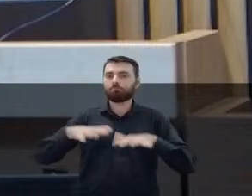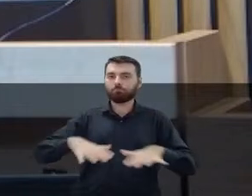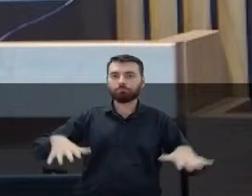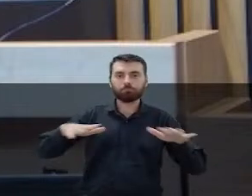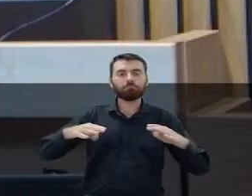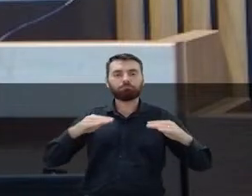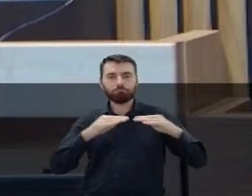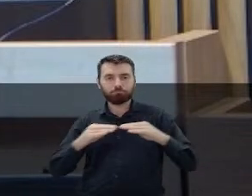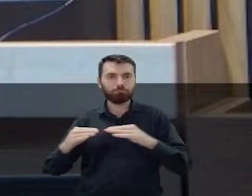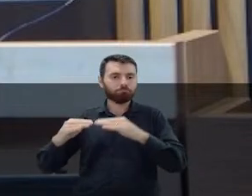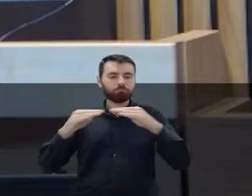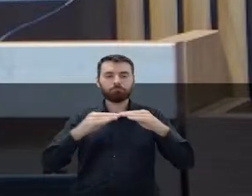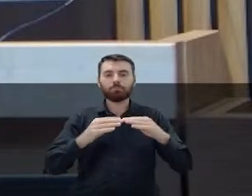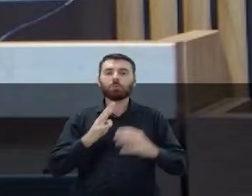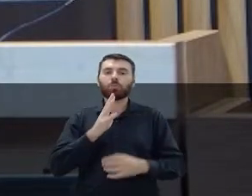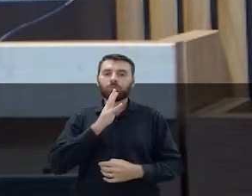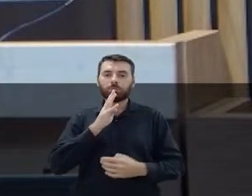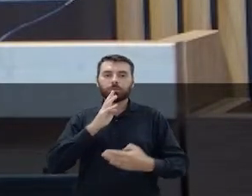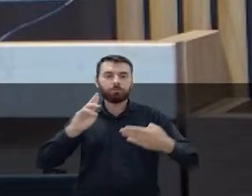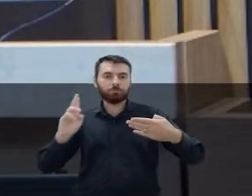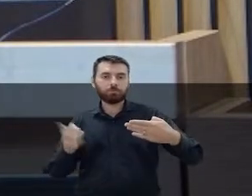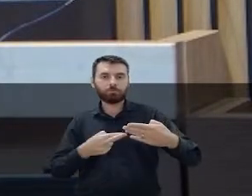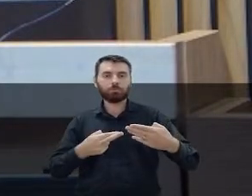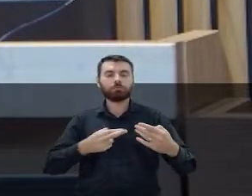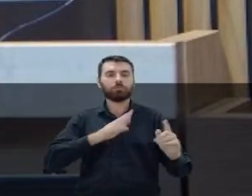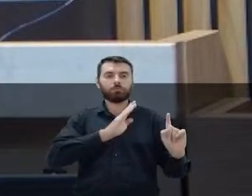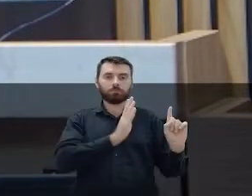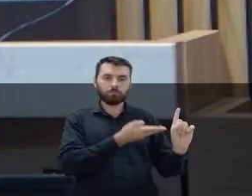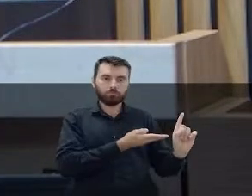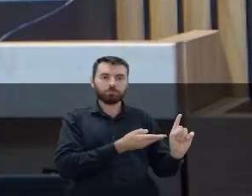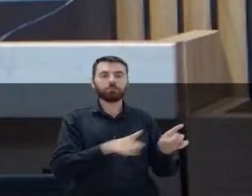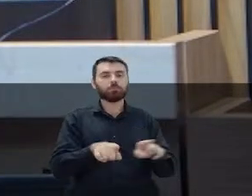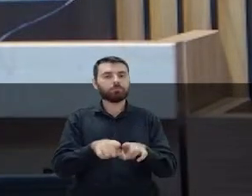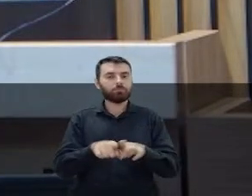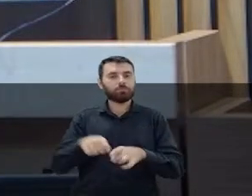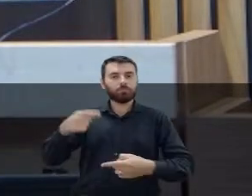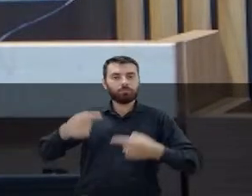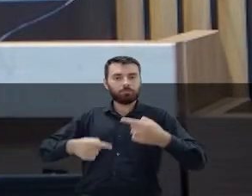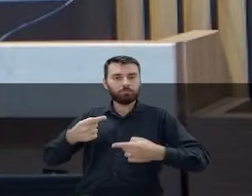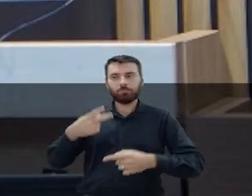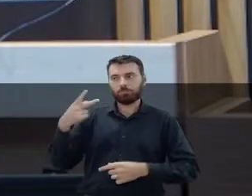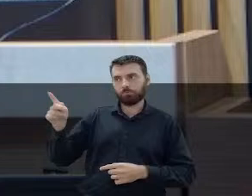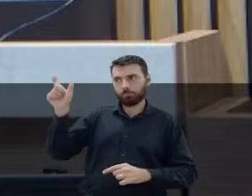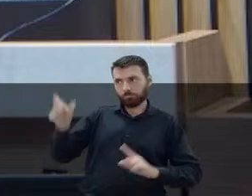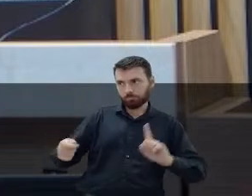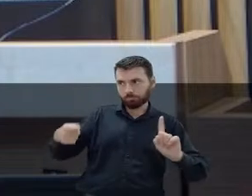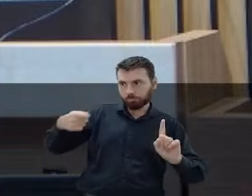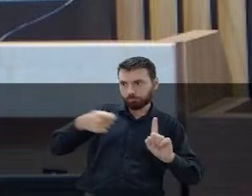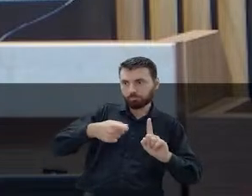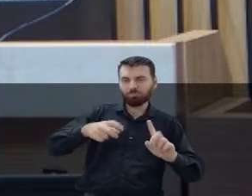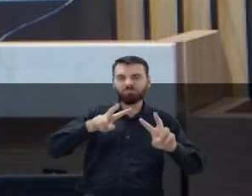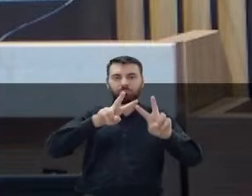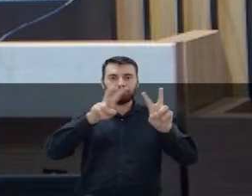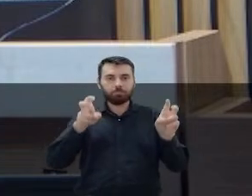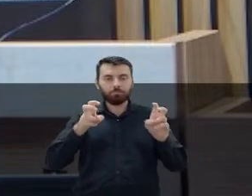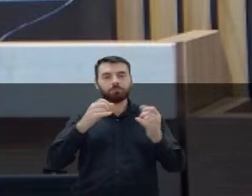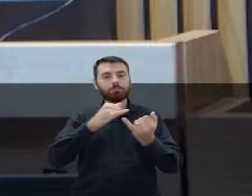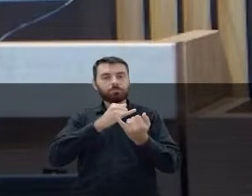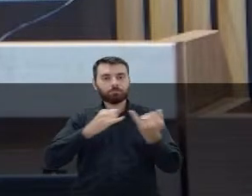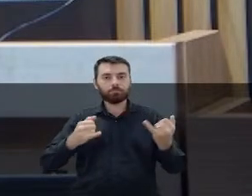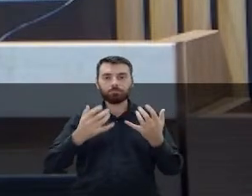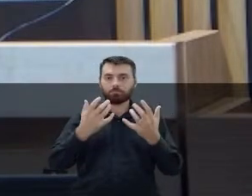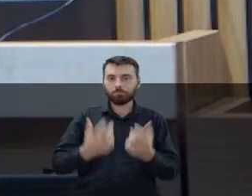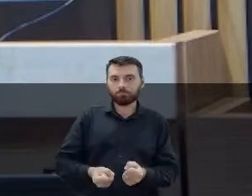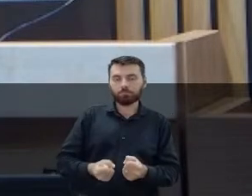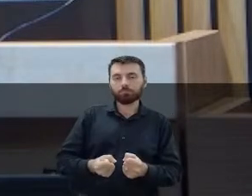unanimidade, conhecer do recurso das rés e das contrarrazões obreiras e, no mérito, dar-lhe parcial provimento nos